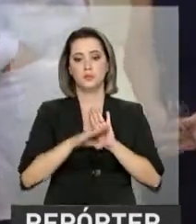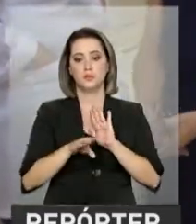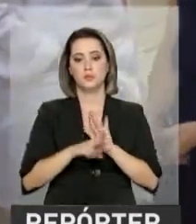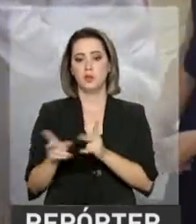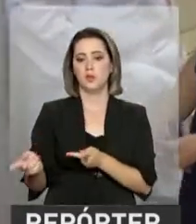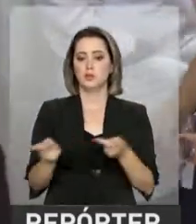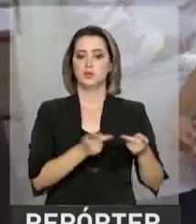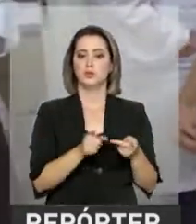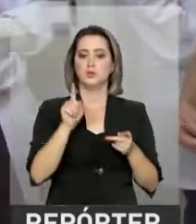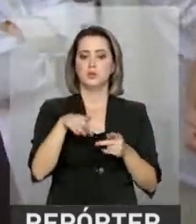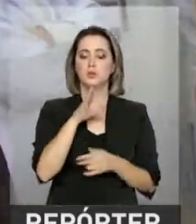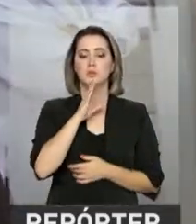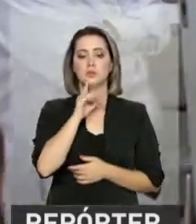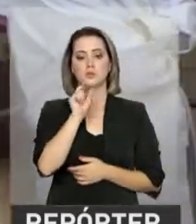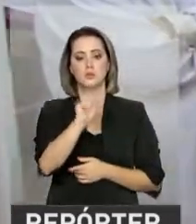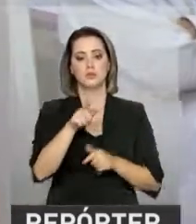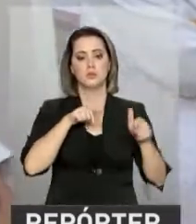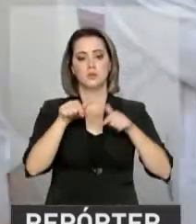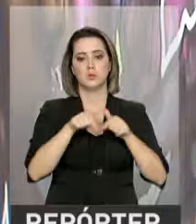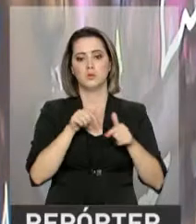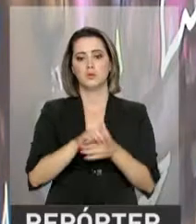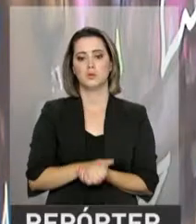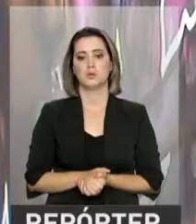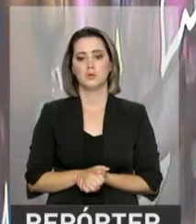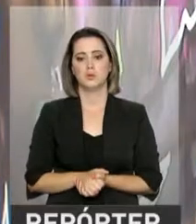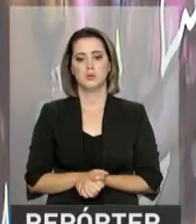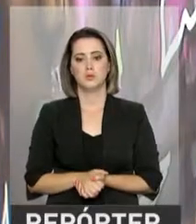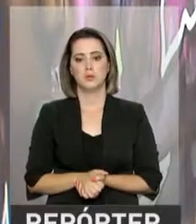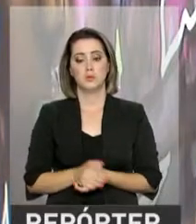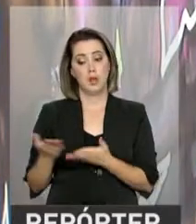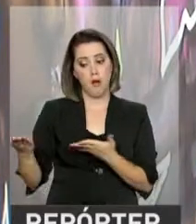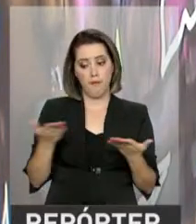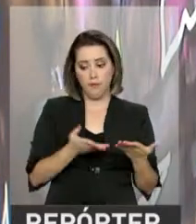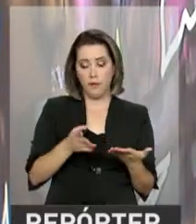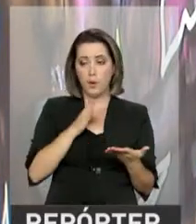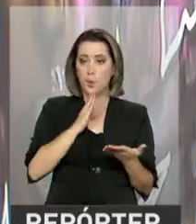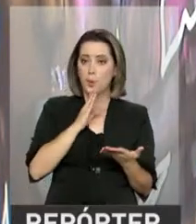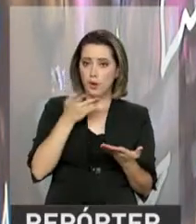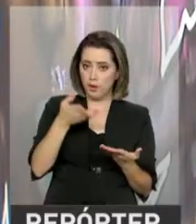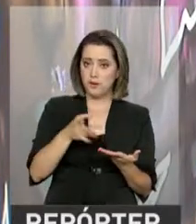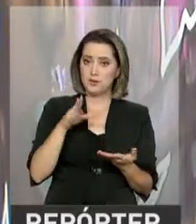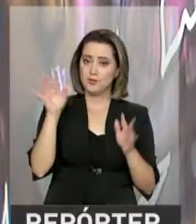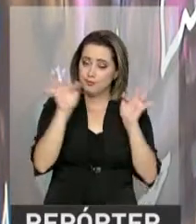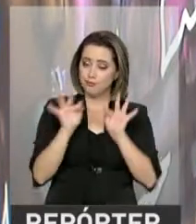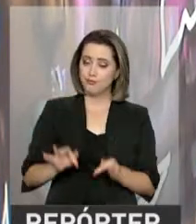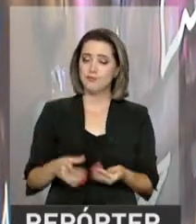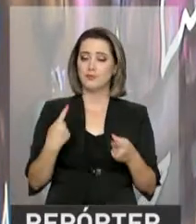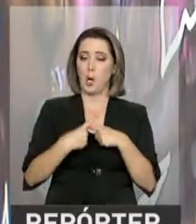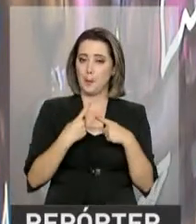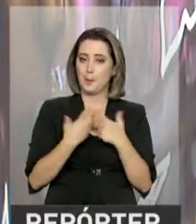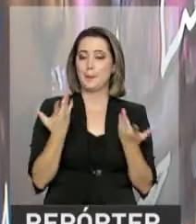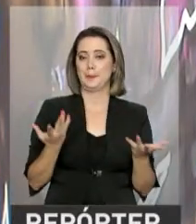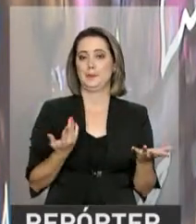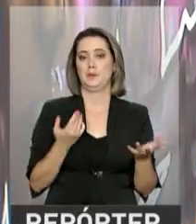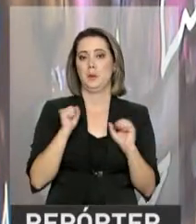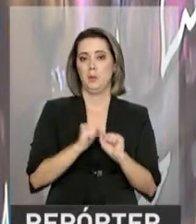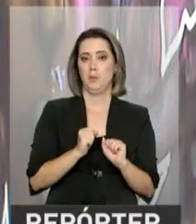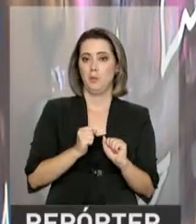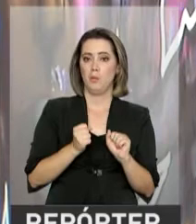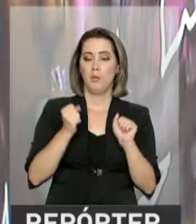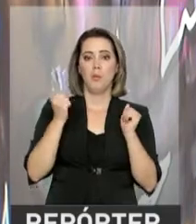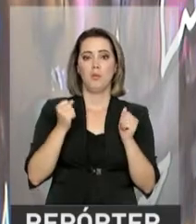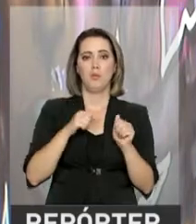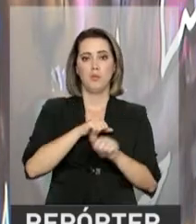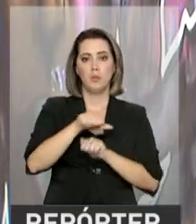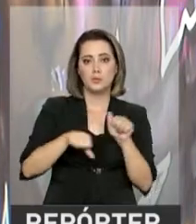primeira dama é um reconhecimento ao trabalho ela vive conhecendo a gente fica muito feliz porque é uma forma de a gente poder transportar